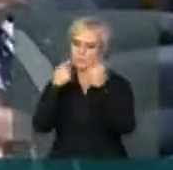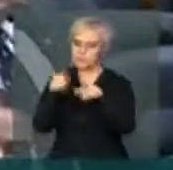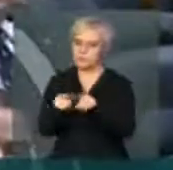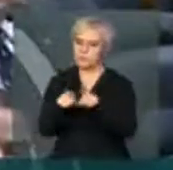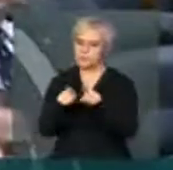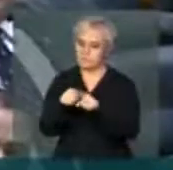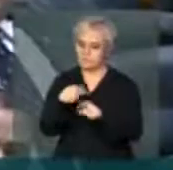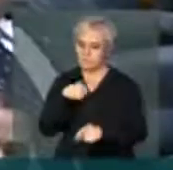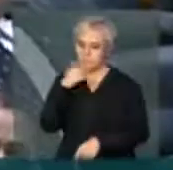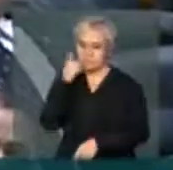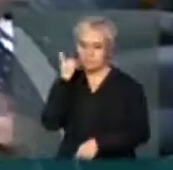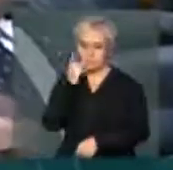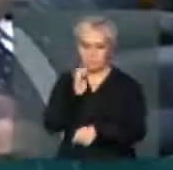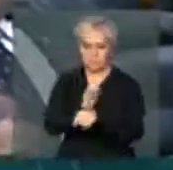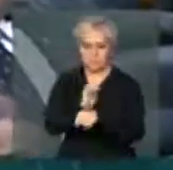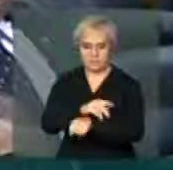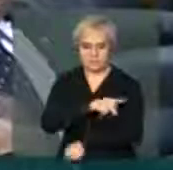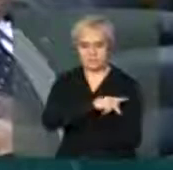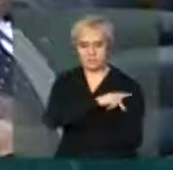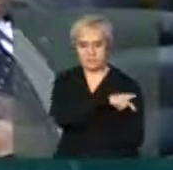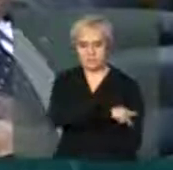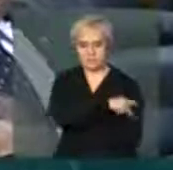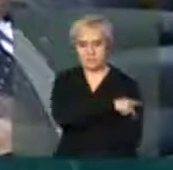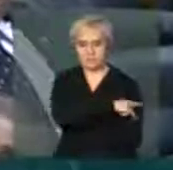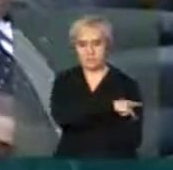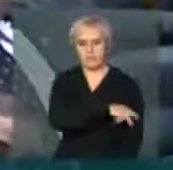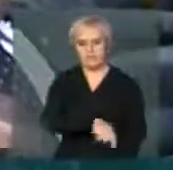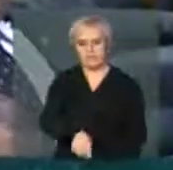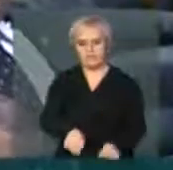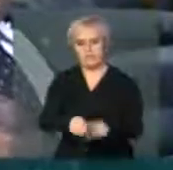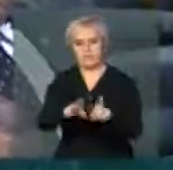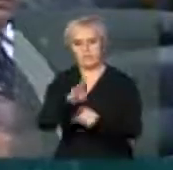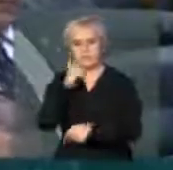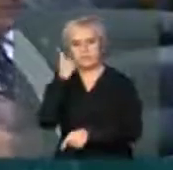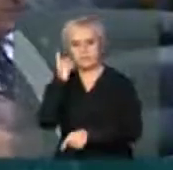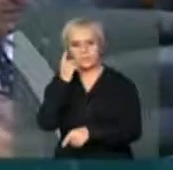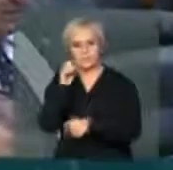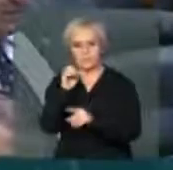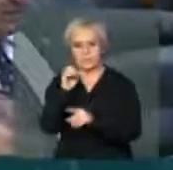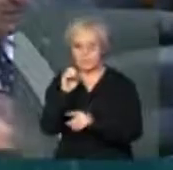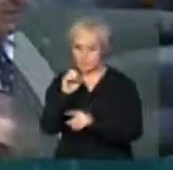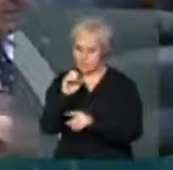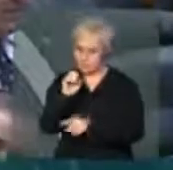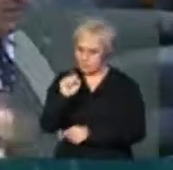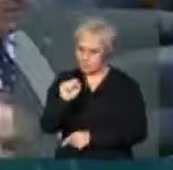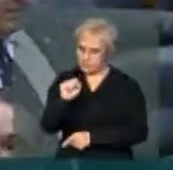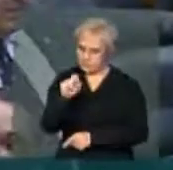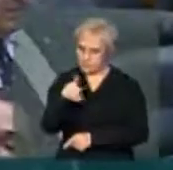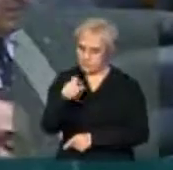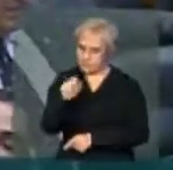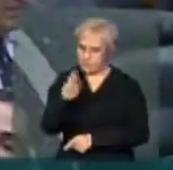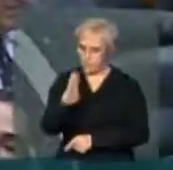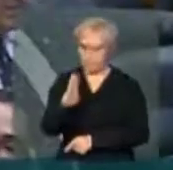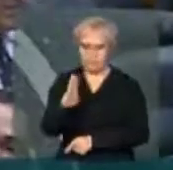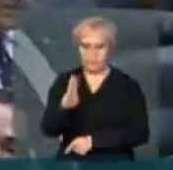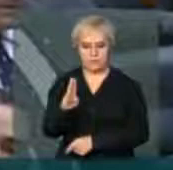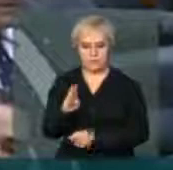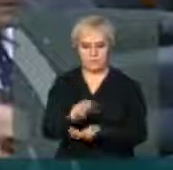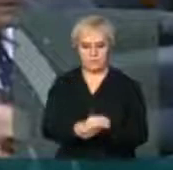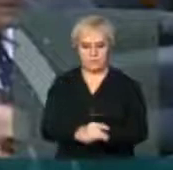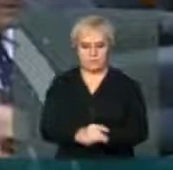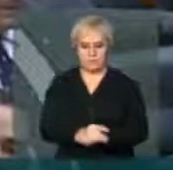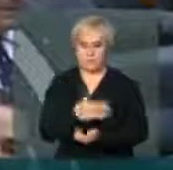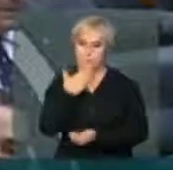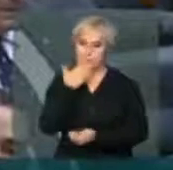como deputado do estado do Piauí e deputado socialista que sou. Um prazer